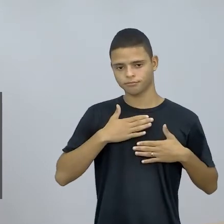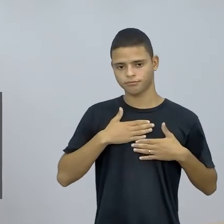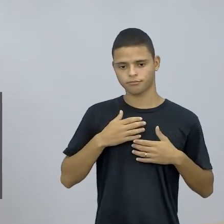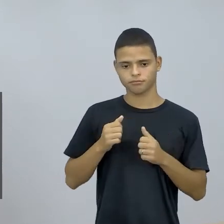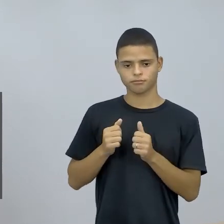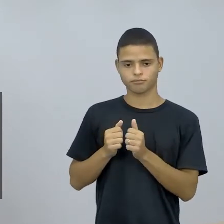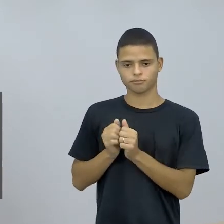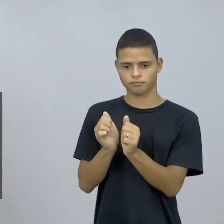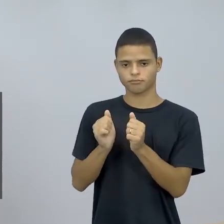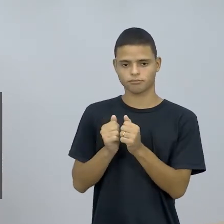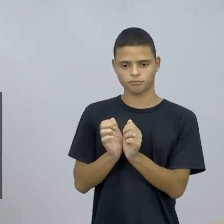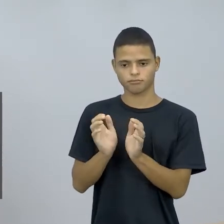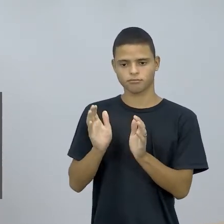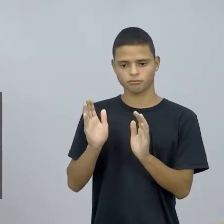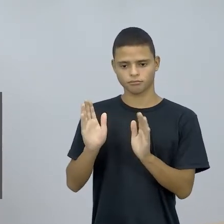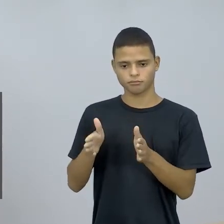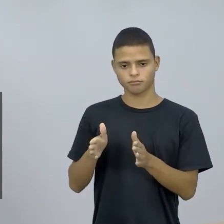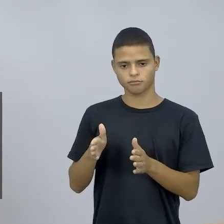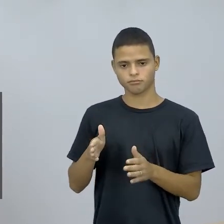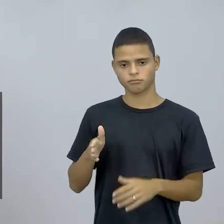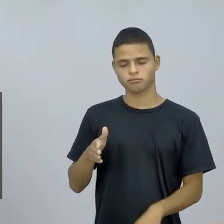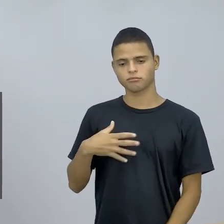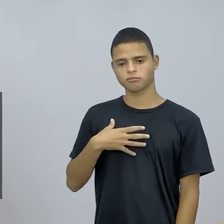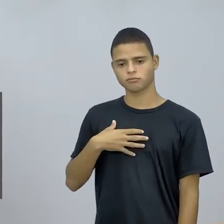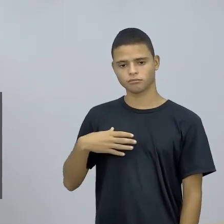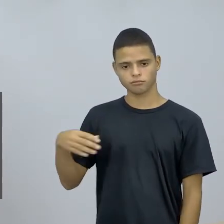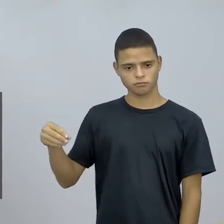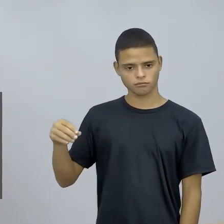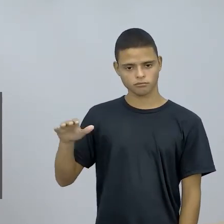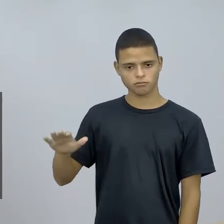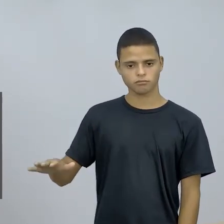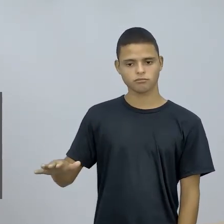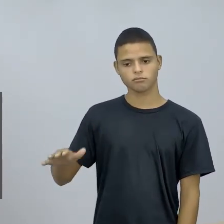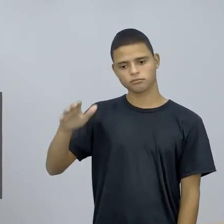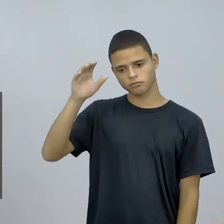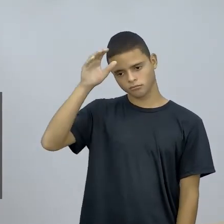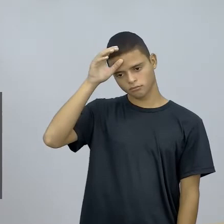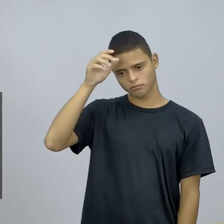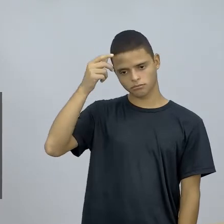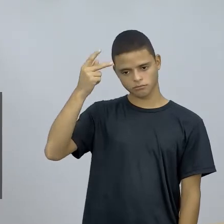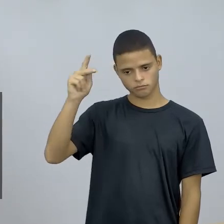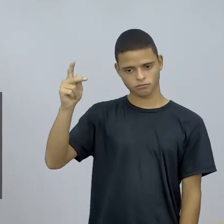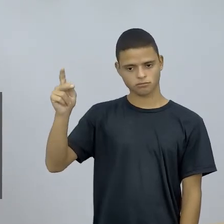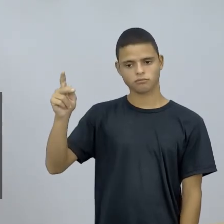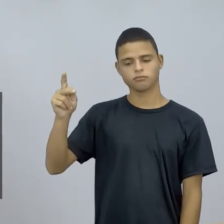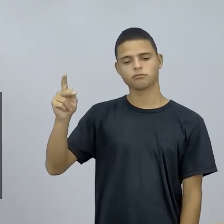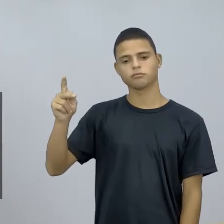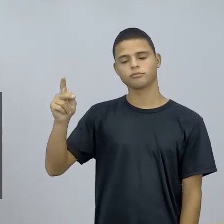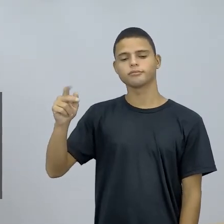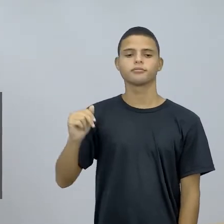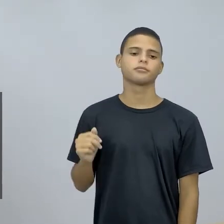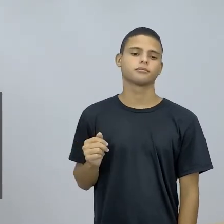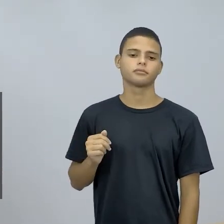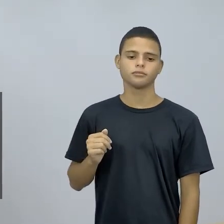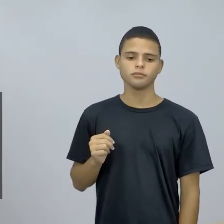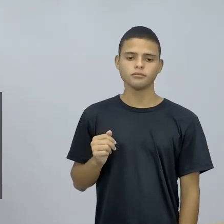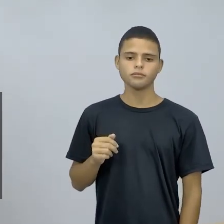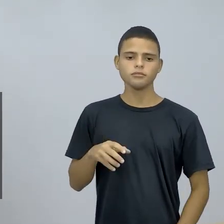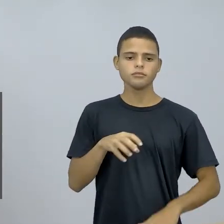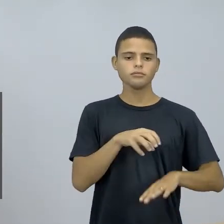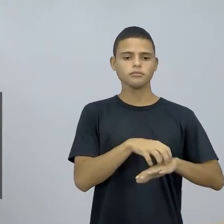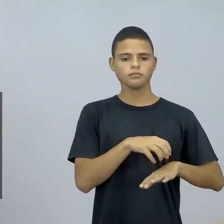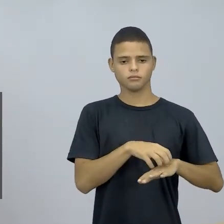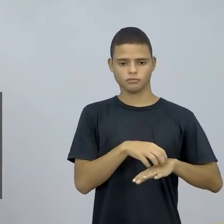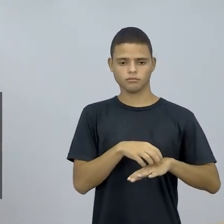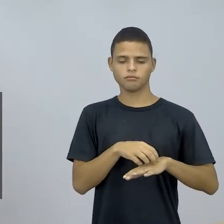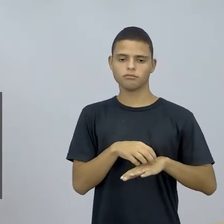ônibus, já com o filho da minha tia, que eu morava na casa deles. Bom, até o centro de Marília nós